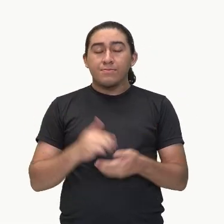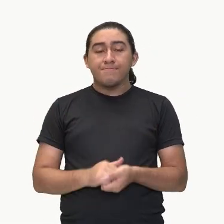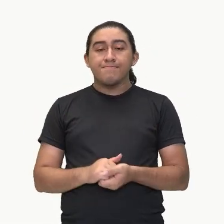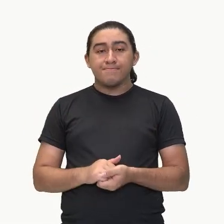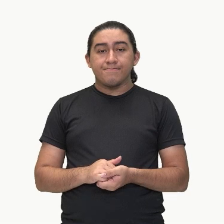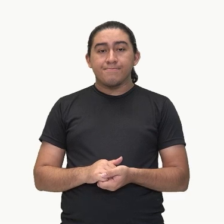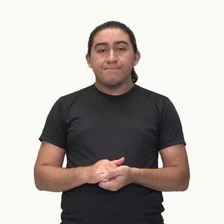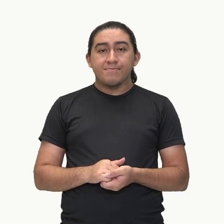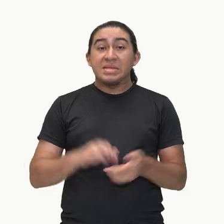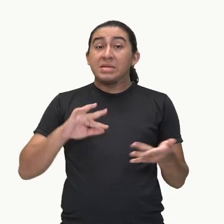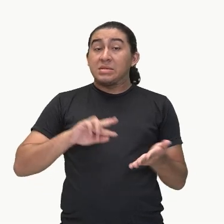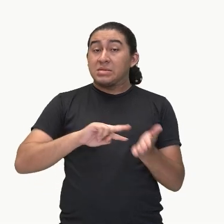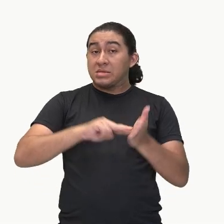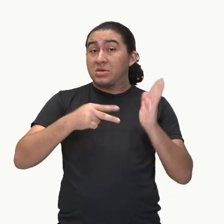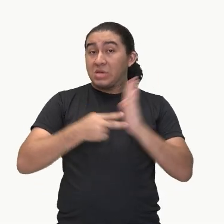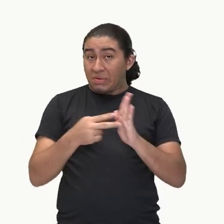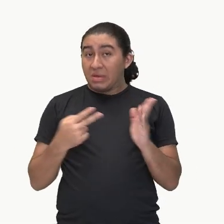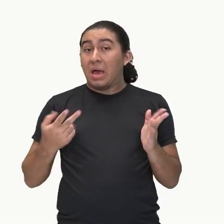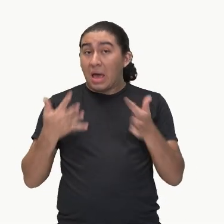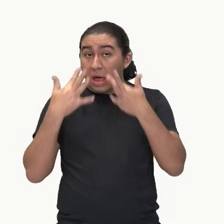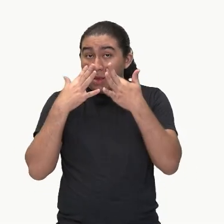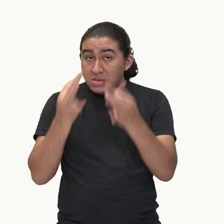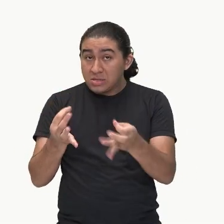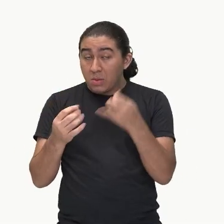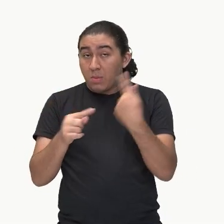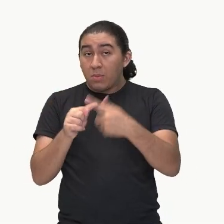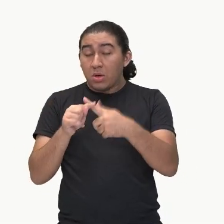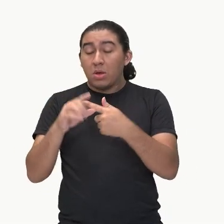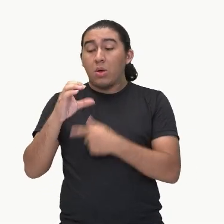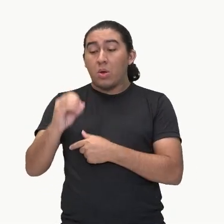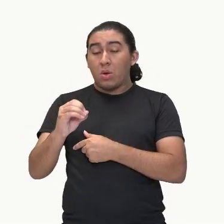ora, também estejam atentos, porque as